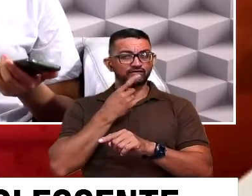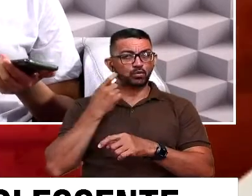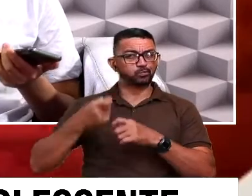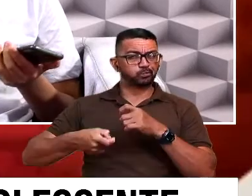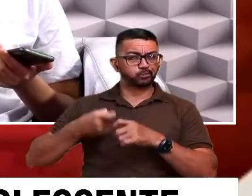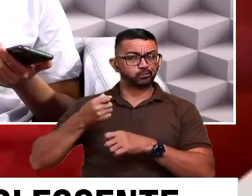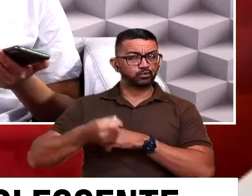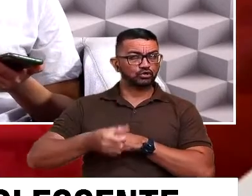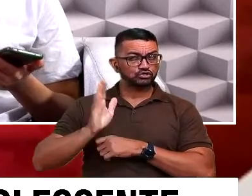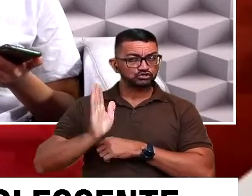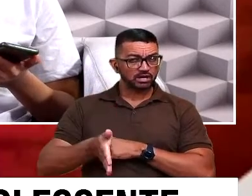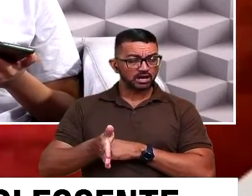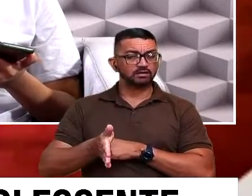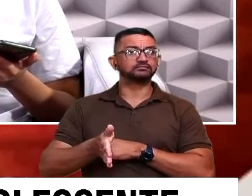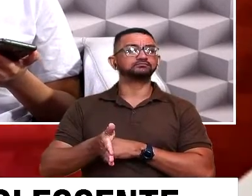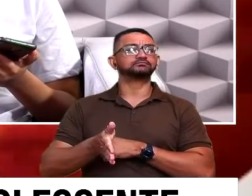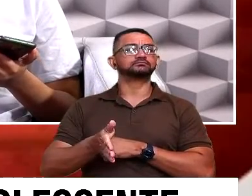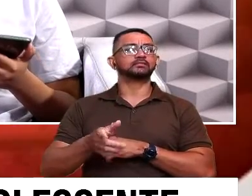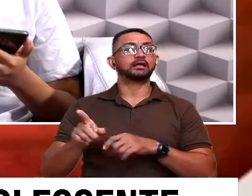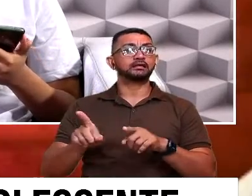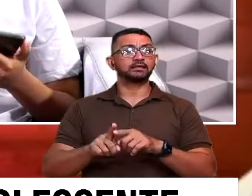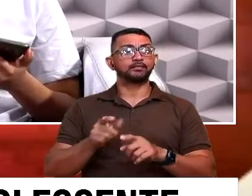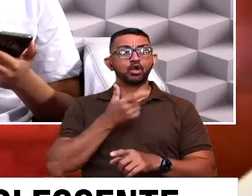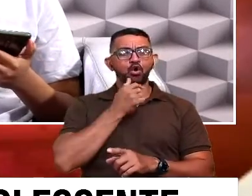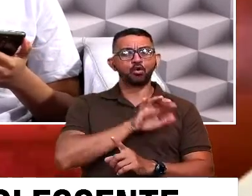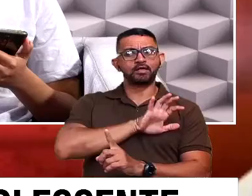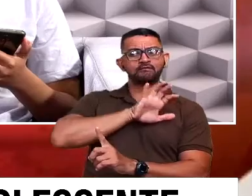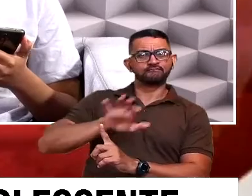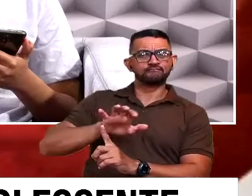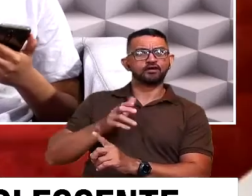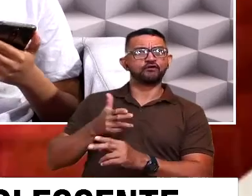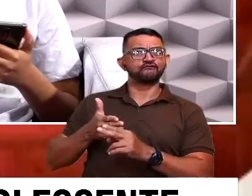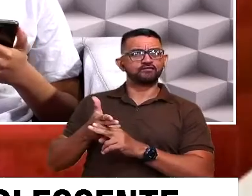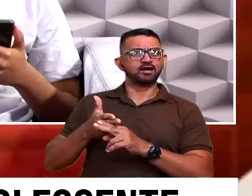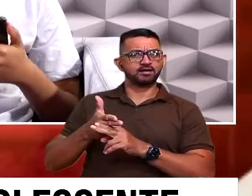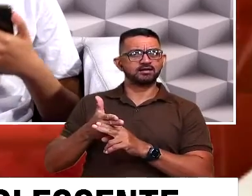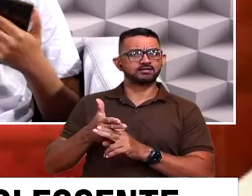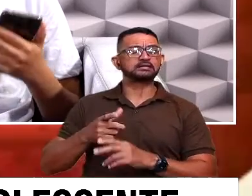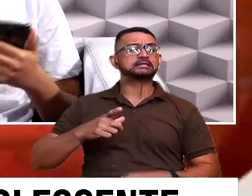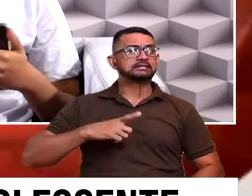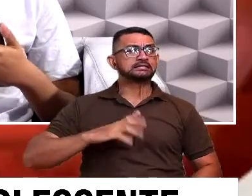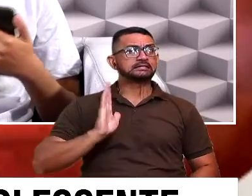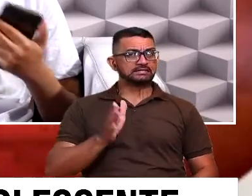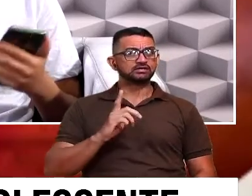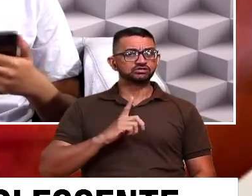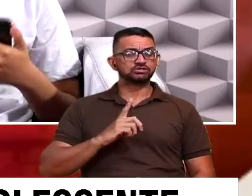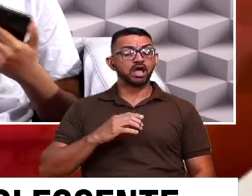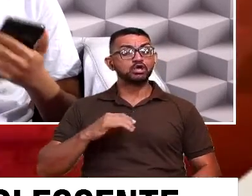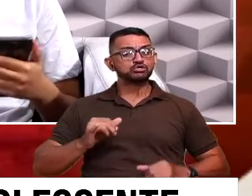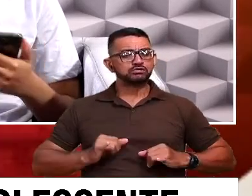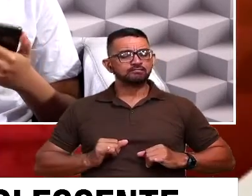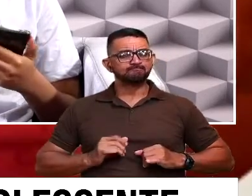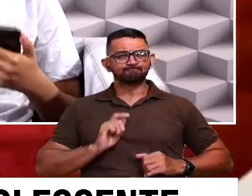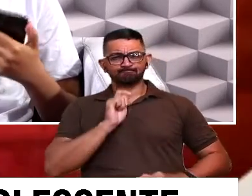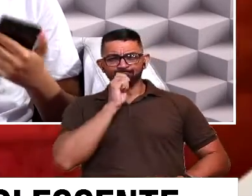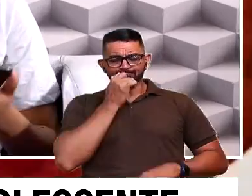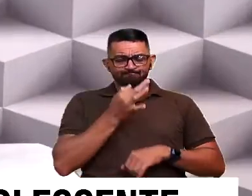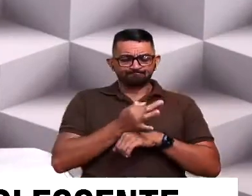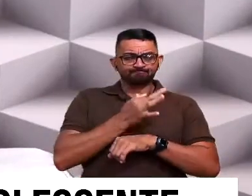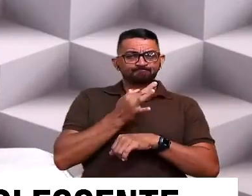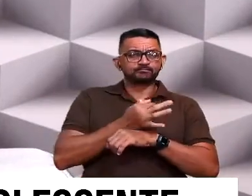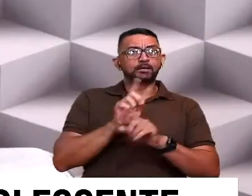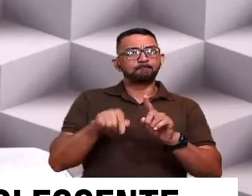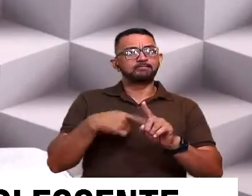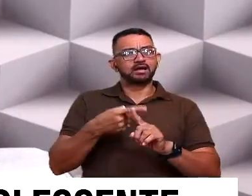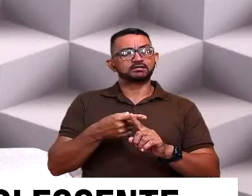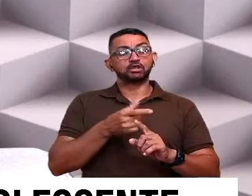era além de ser abusada né Ela é sofria ameaças com faca então a além do que ela tava sofrendo